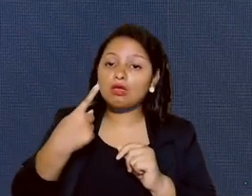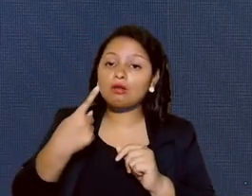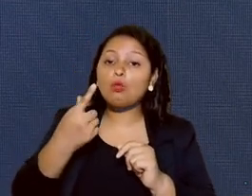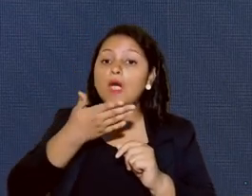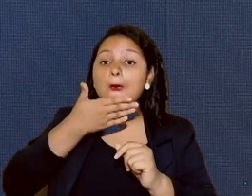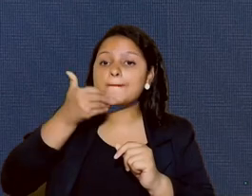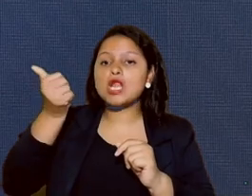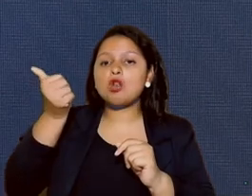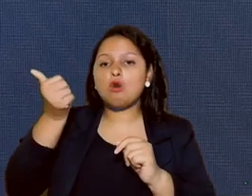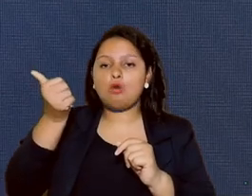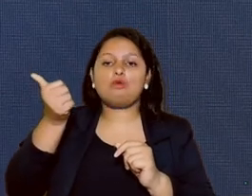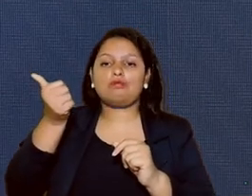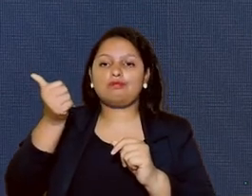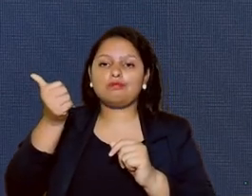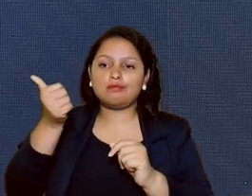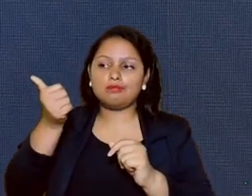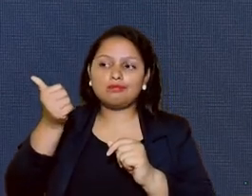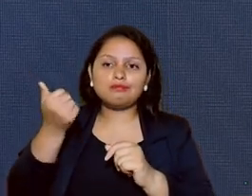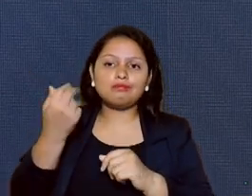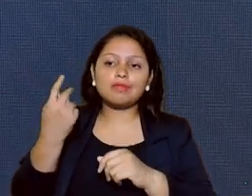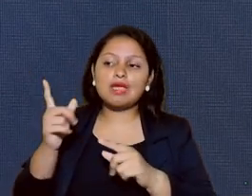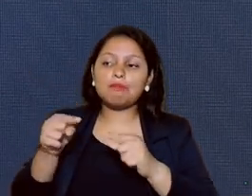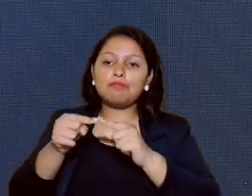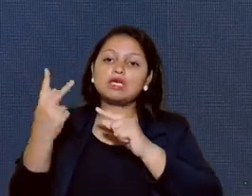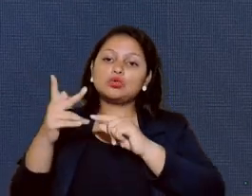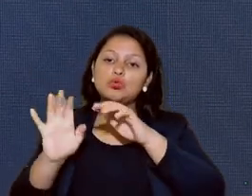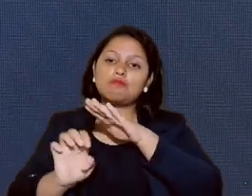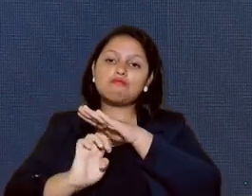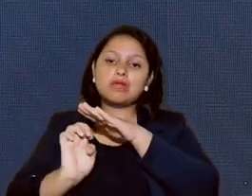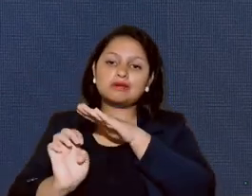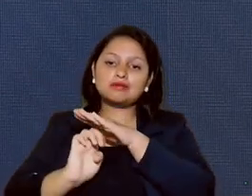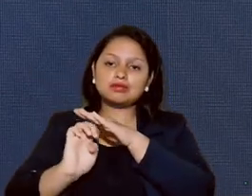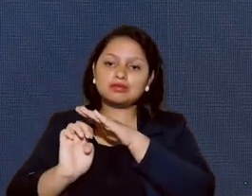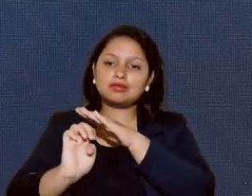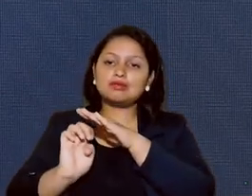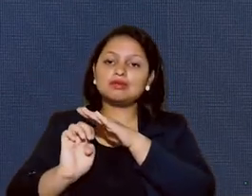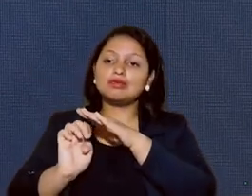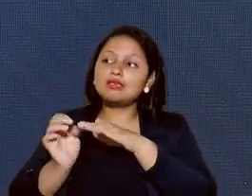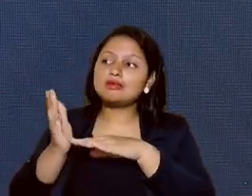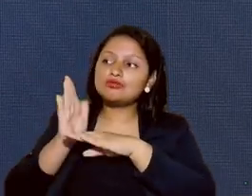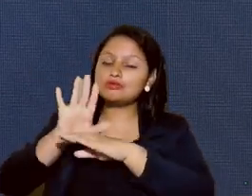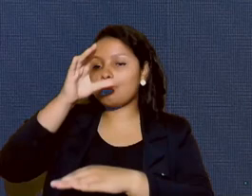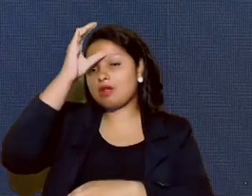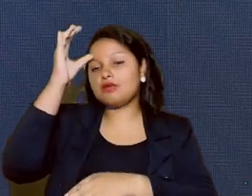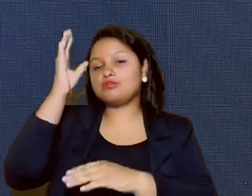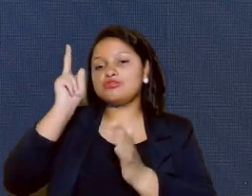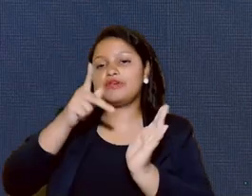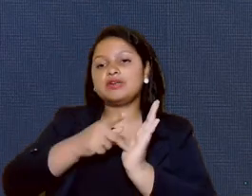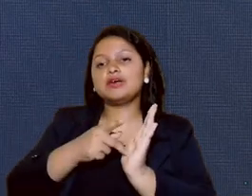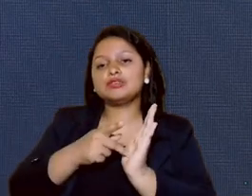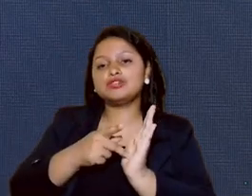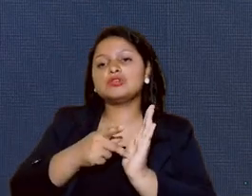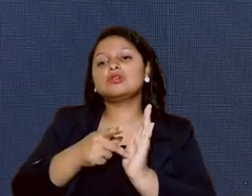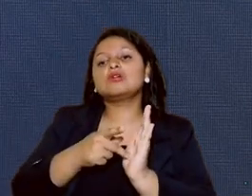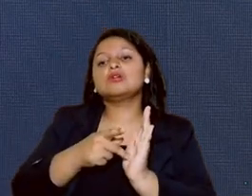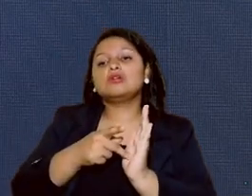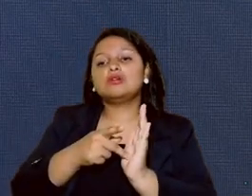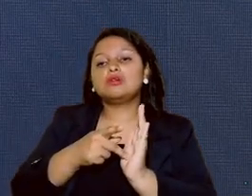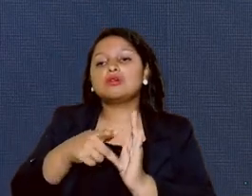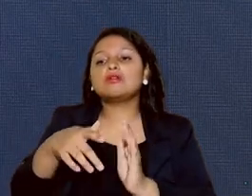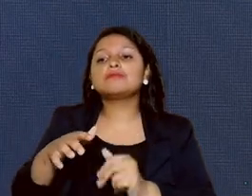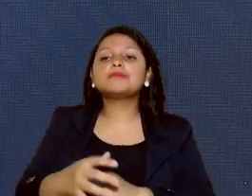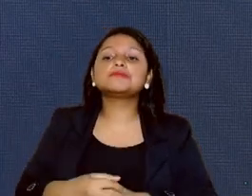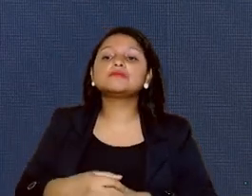cardápio melhor portfólio de produtos e serviços que se adeque ao seu cliente e aí o cliente junto com o date analytic Inteligência Artificial